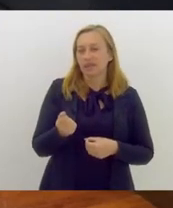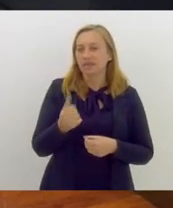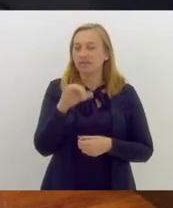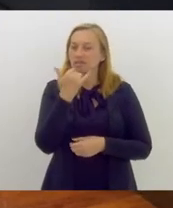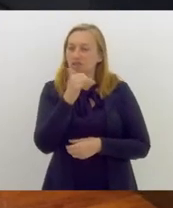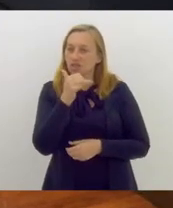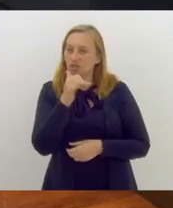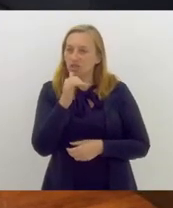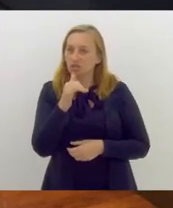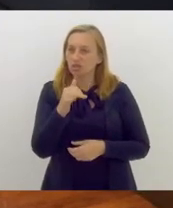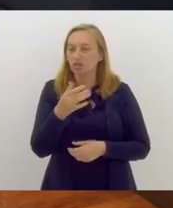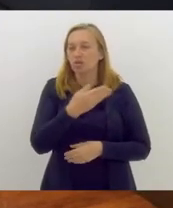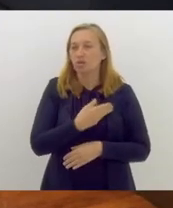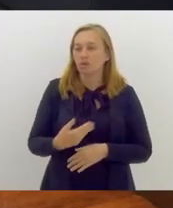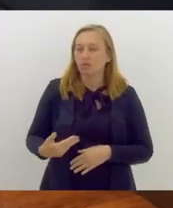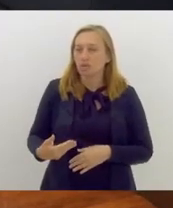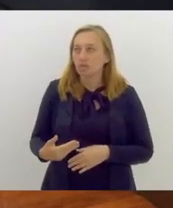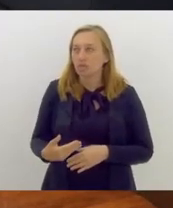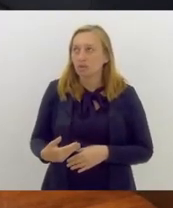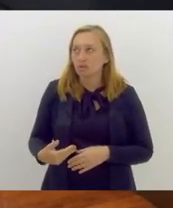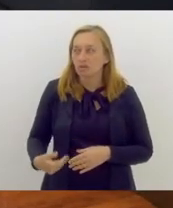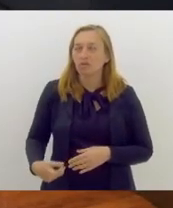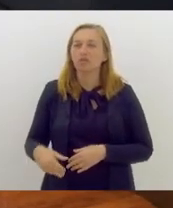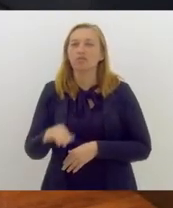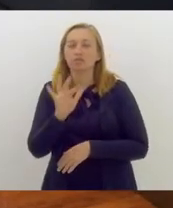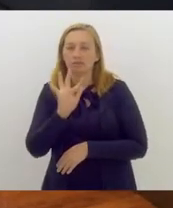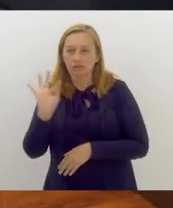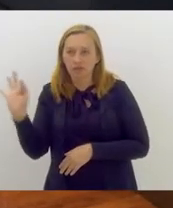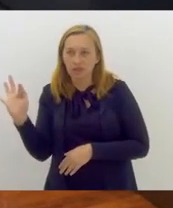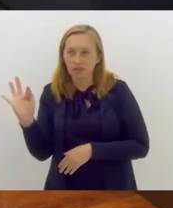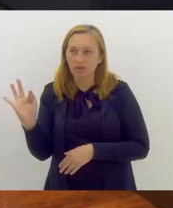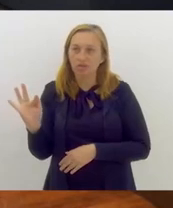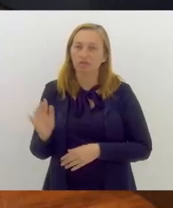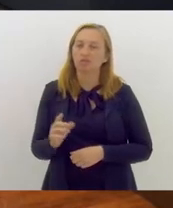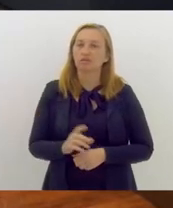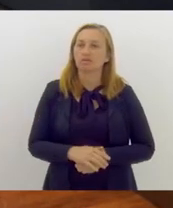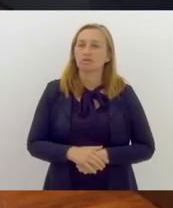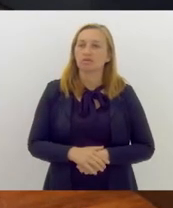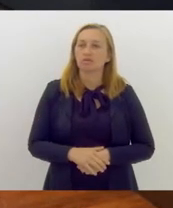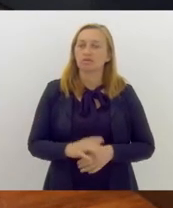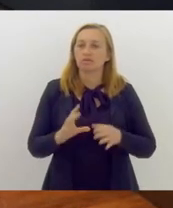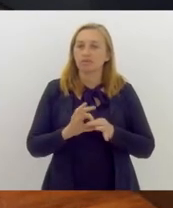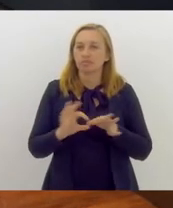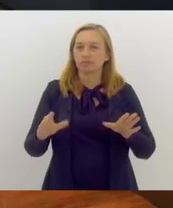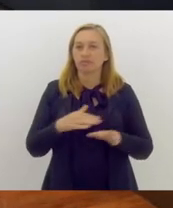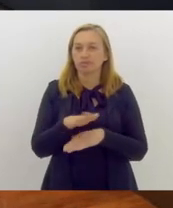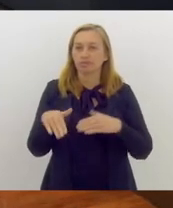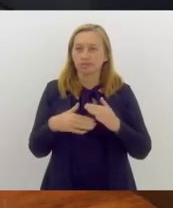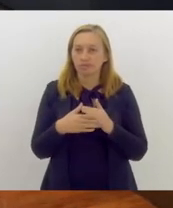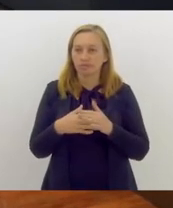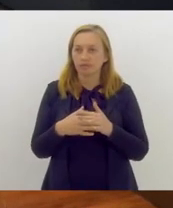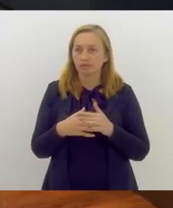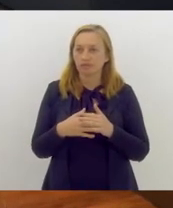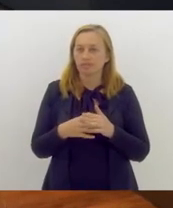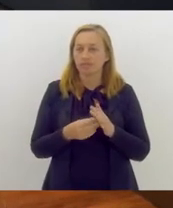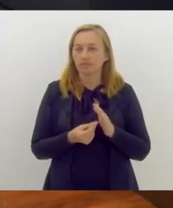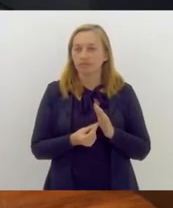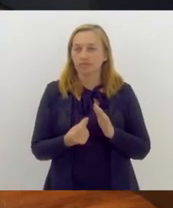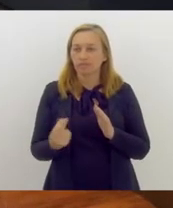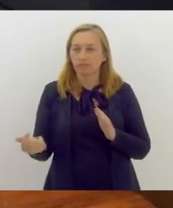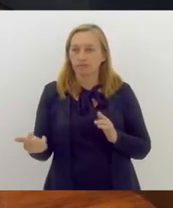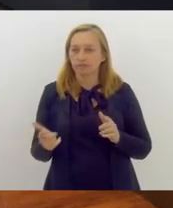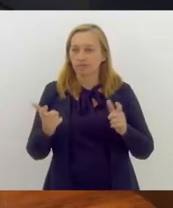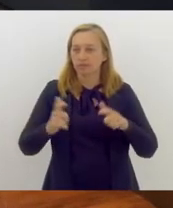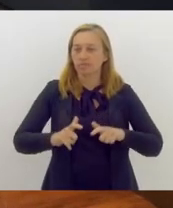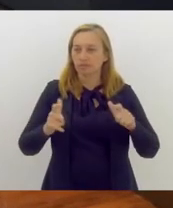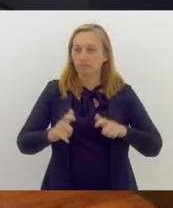ou seja o governador o governo federal formalizou a liberação Total das desapropriação da área do